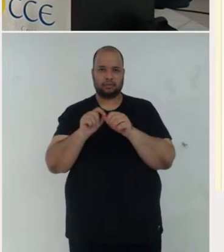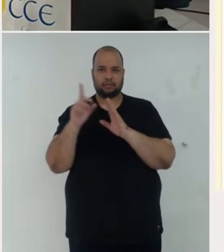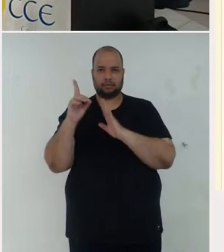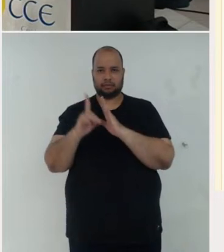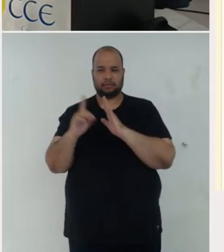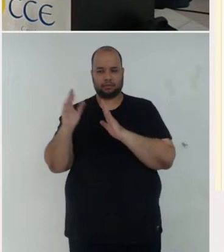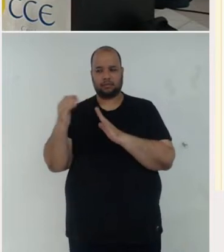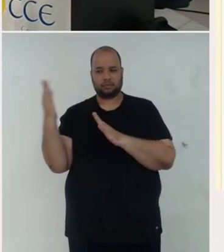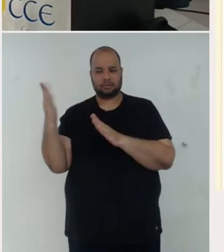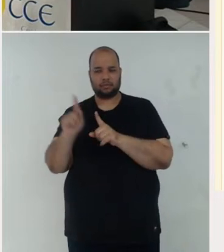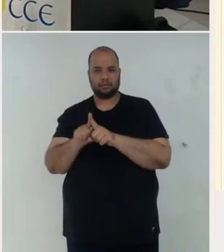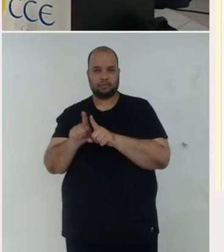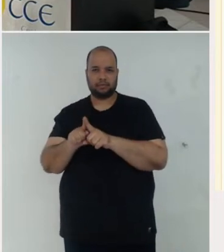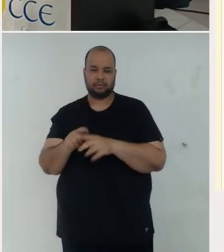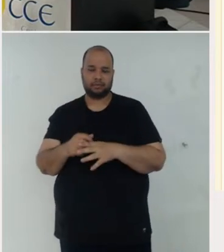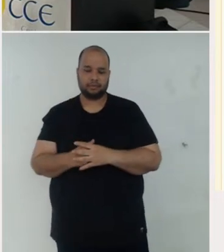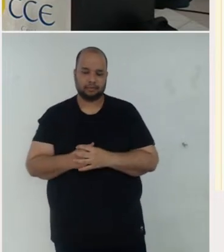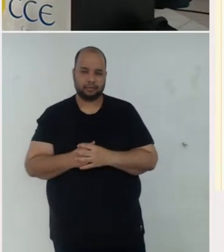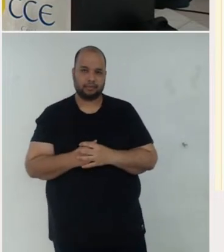depois.